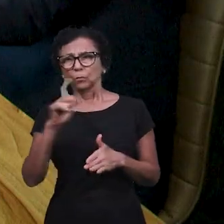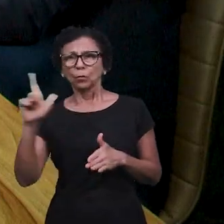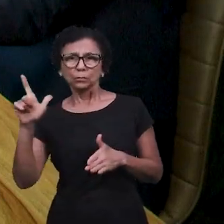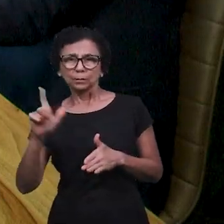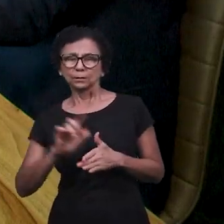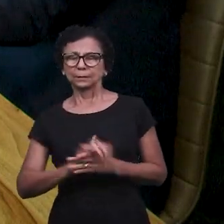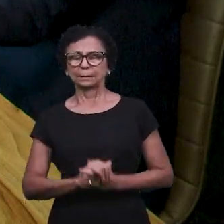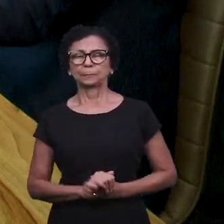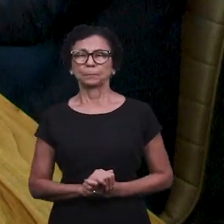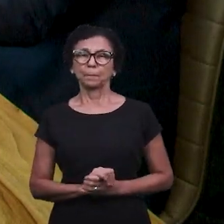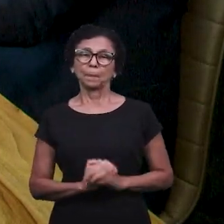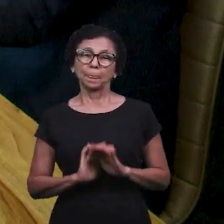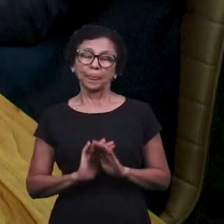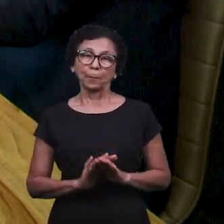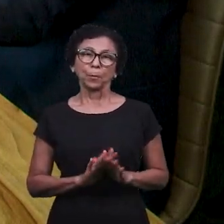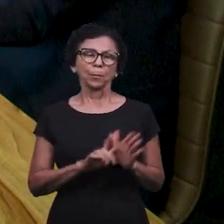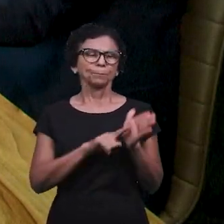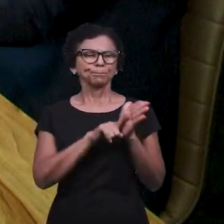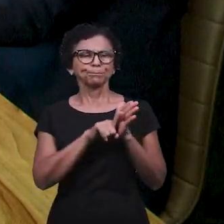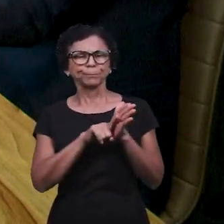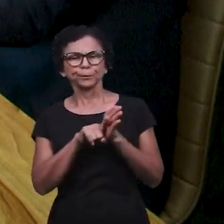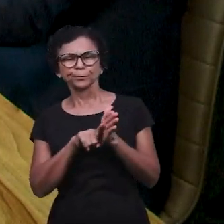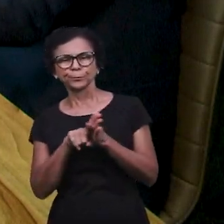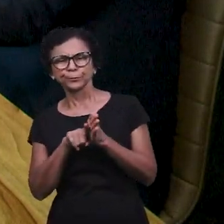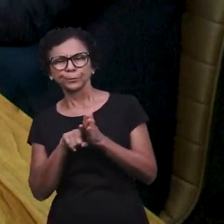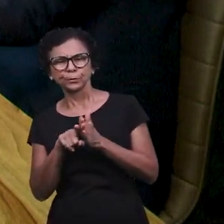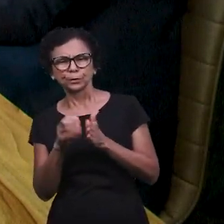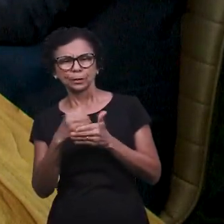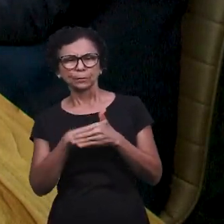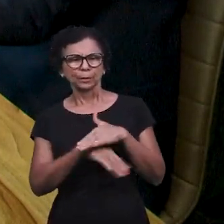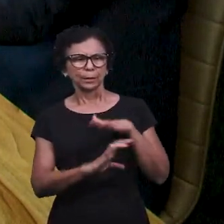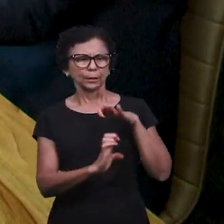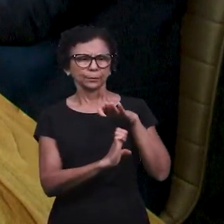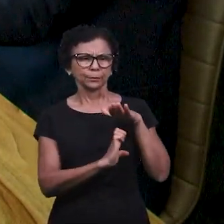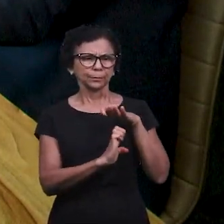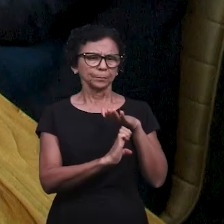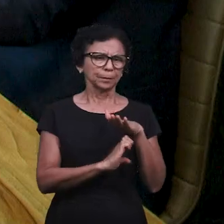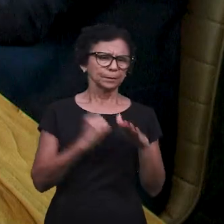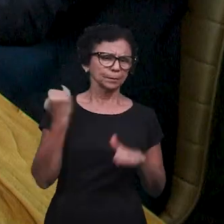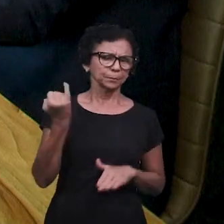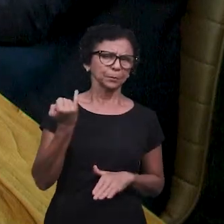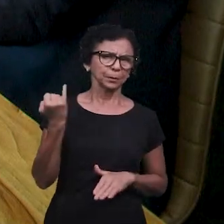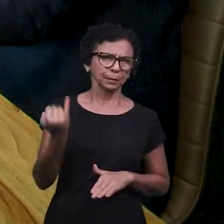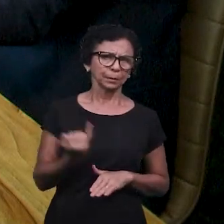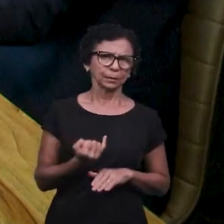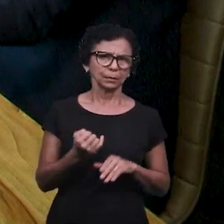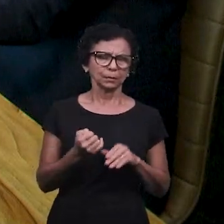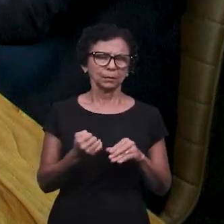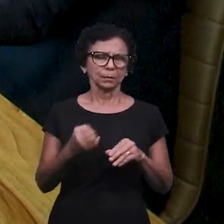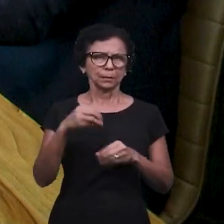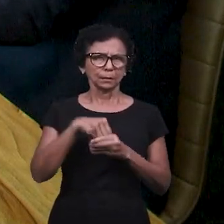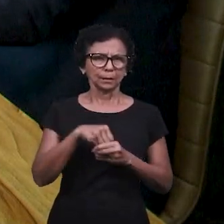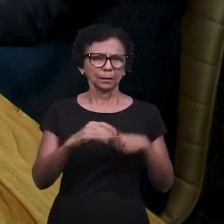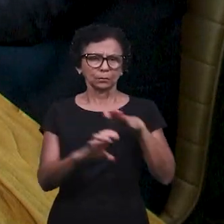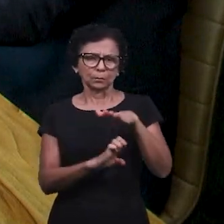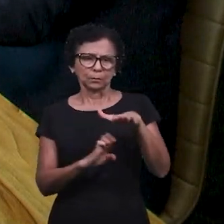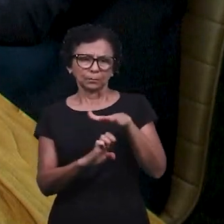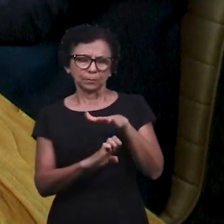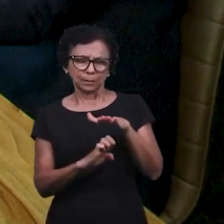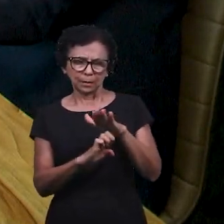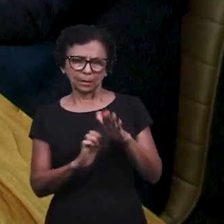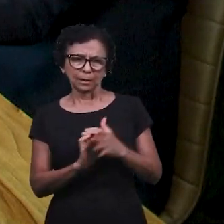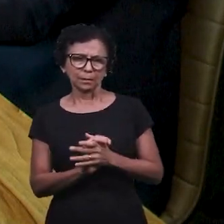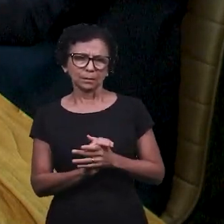investigação interna, eles são extremamente importantes, porque, primeiro, a investigação interna tem que ser imparcial, ela tem que ser feita de